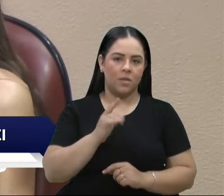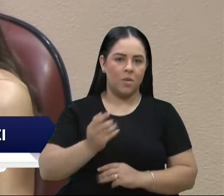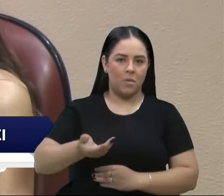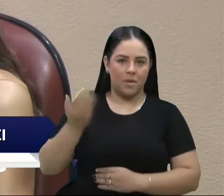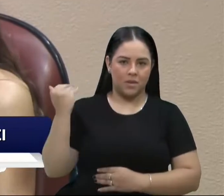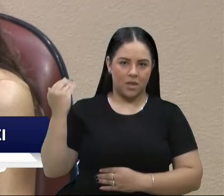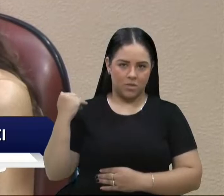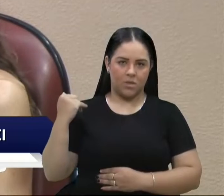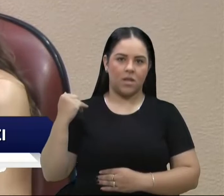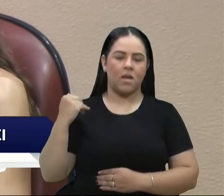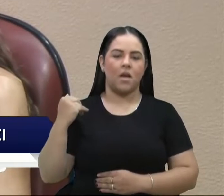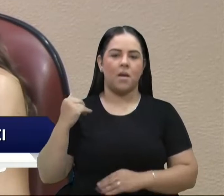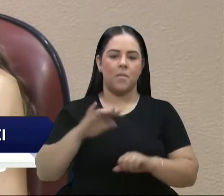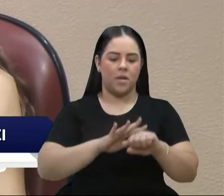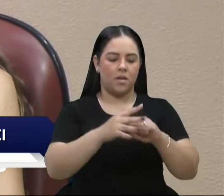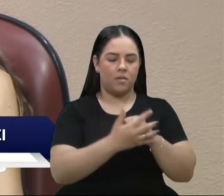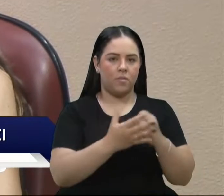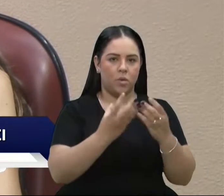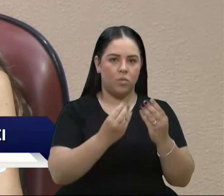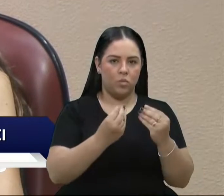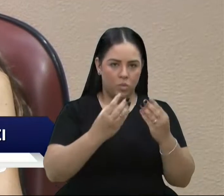esteve altamente agravada.